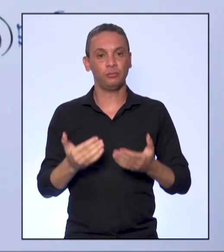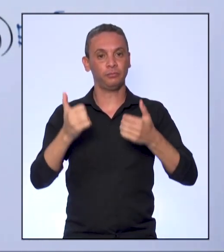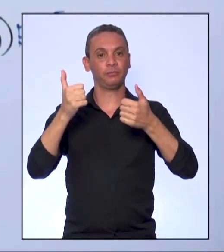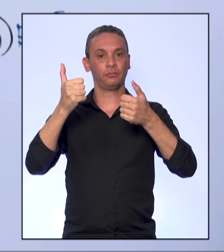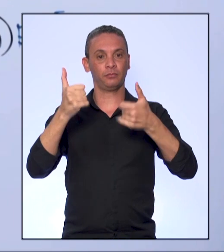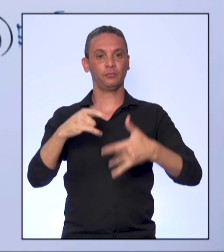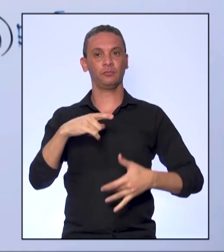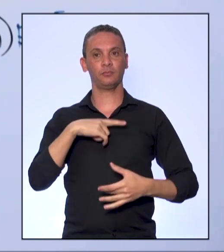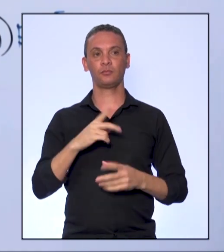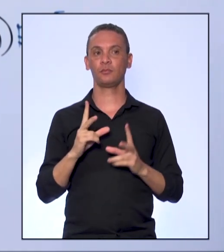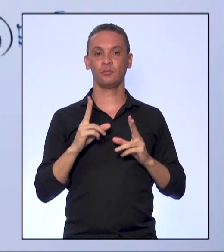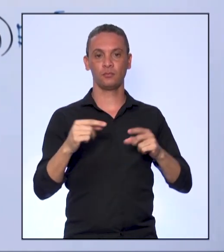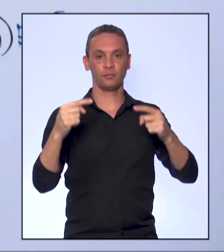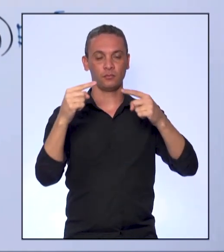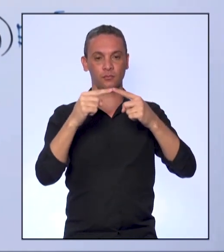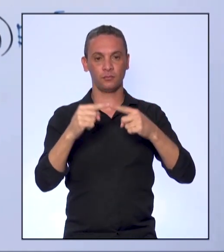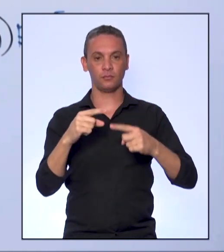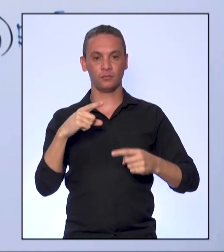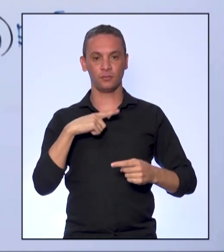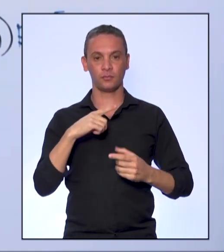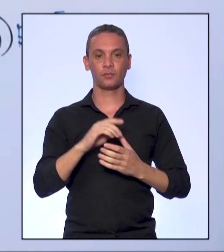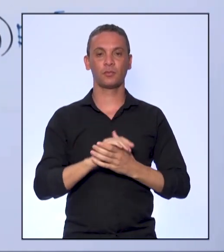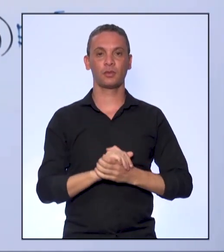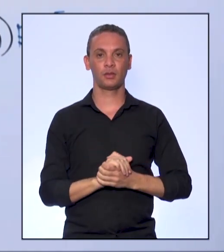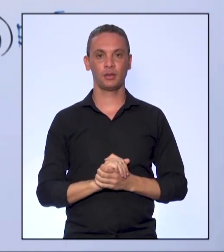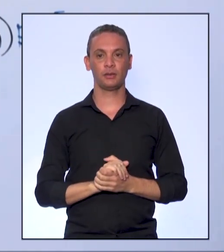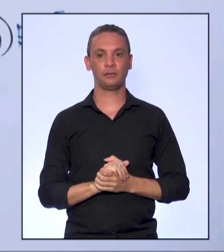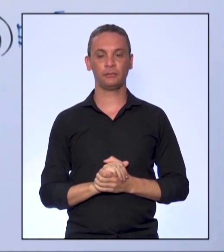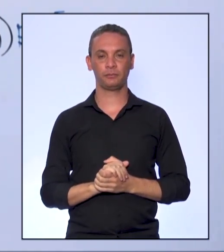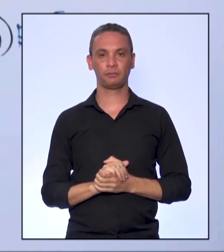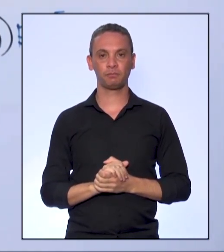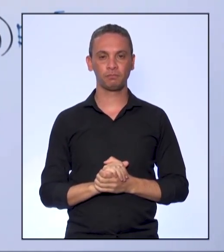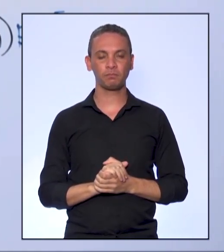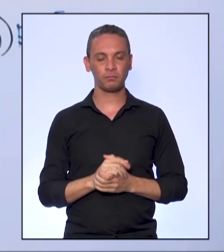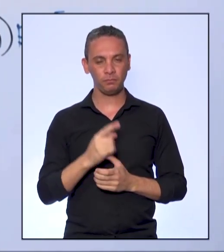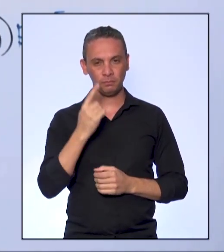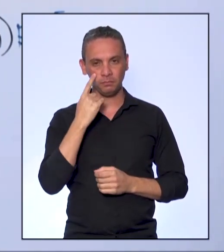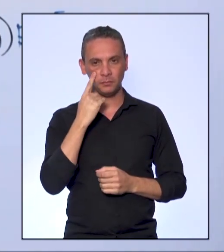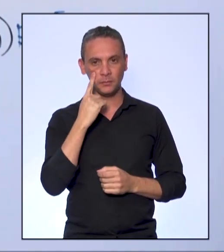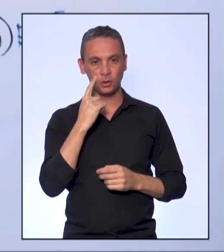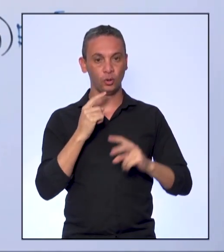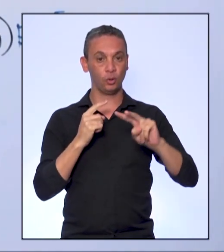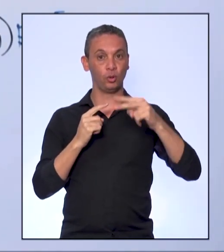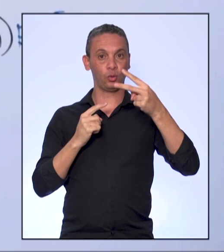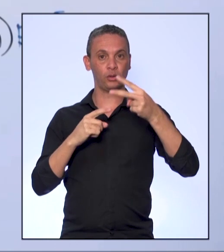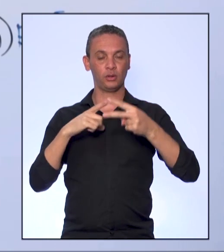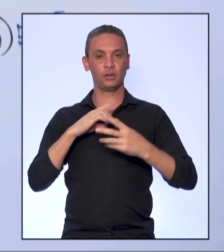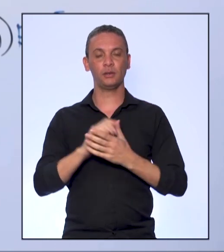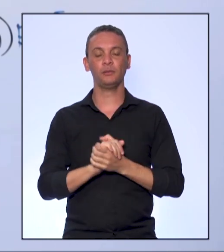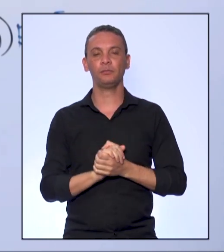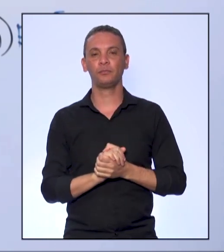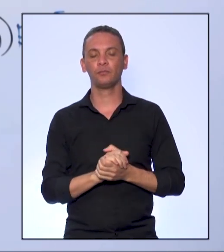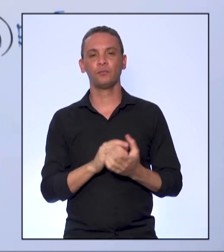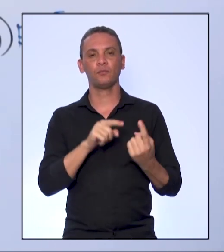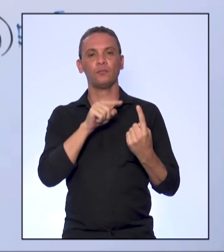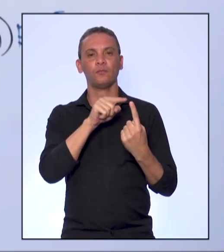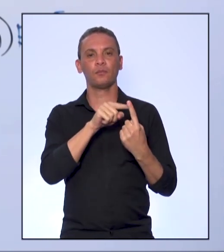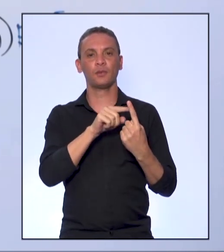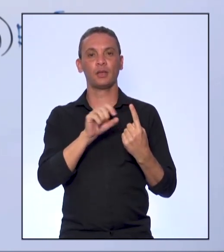nem tanto eu quis mostrar, mas anota esses dois aqui, galera. Vou mostrar mais dois. Existe um que é o